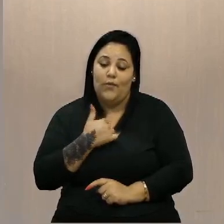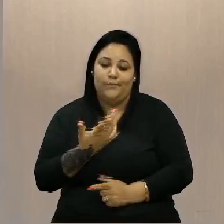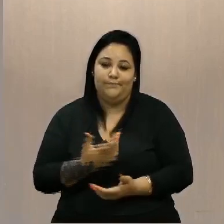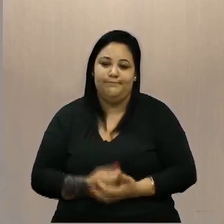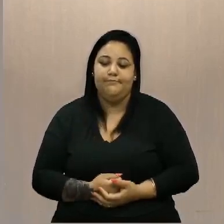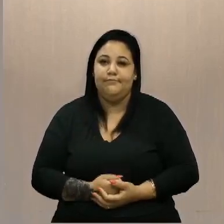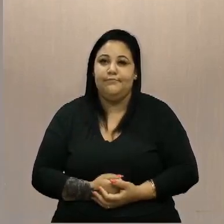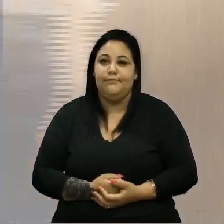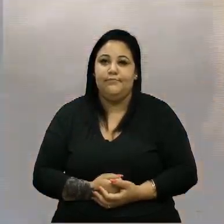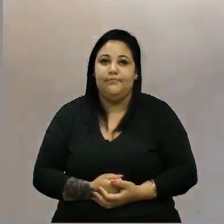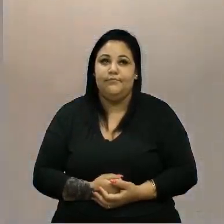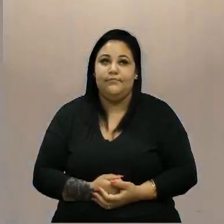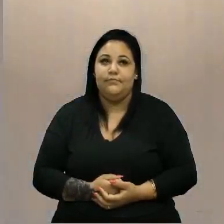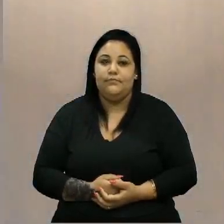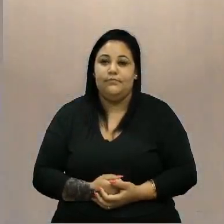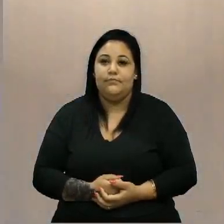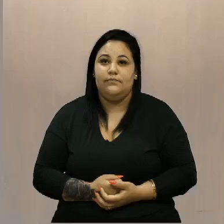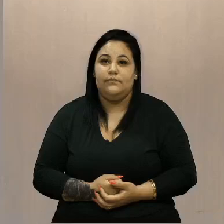Eu queria